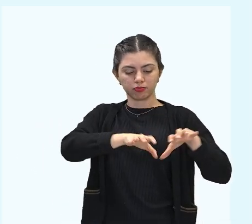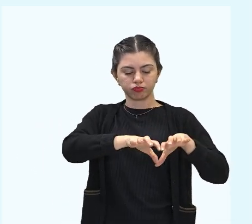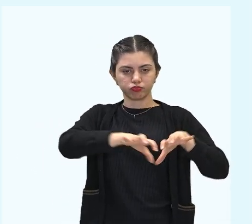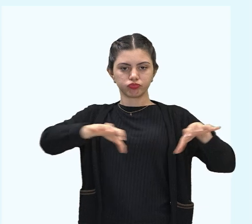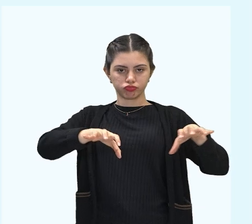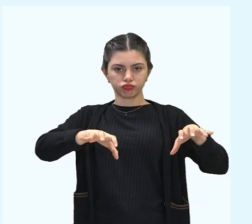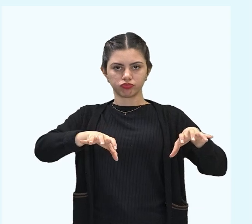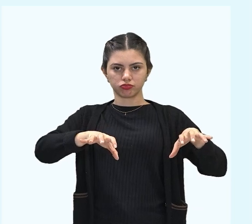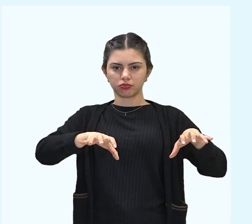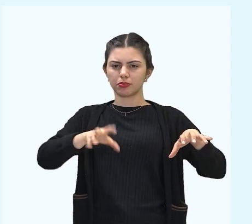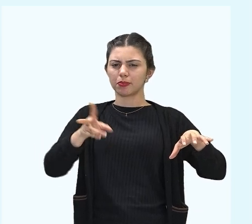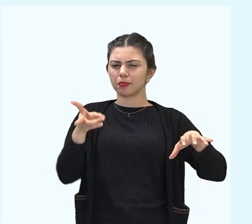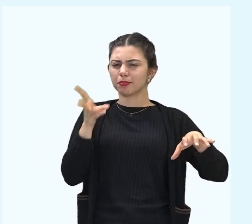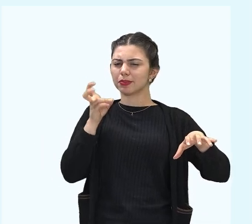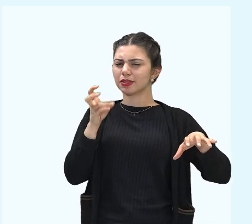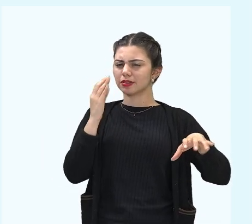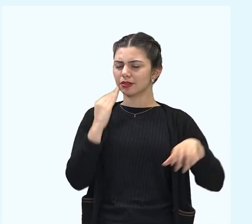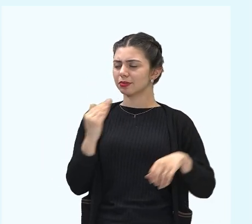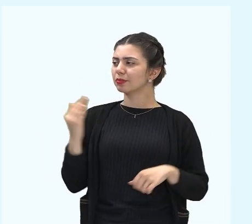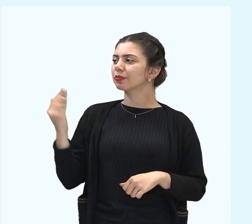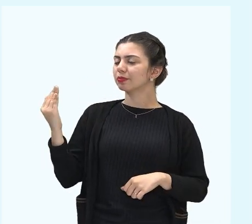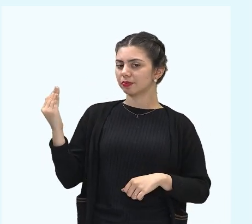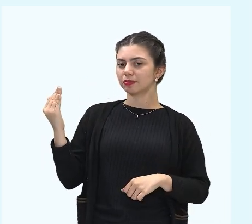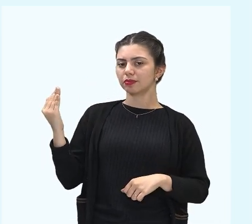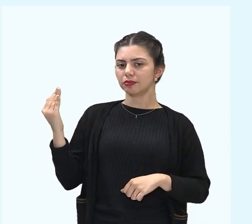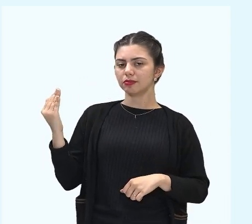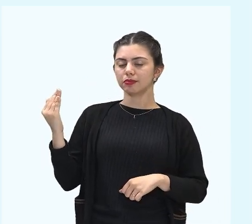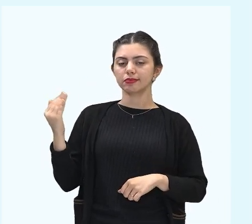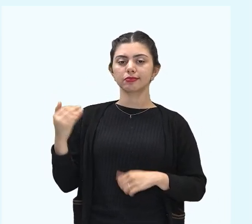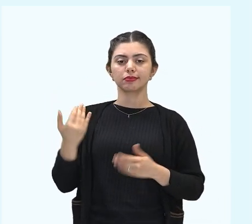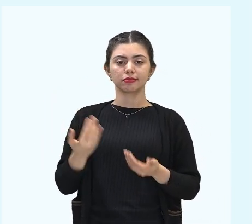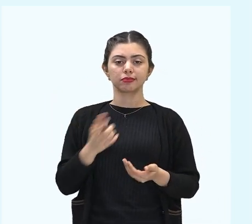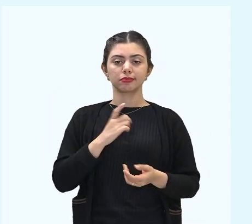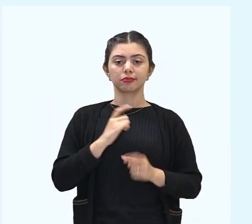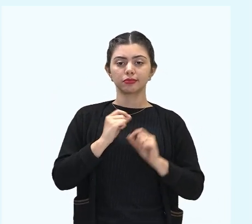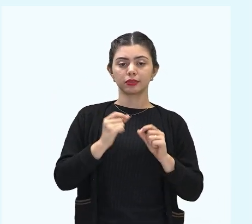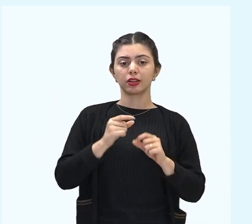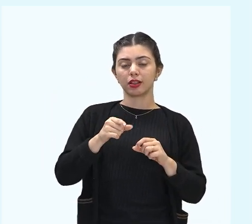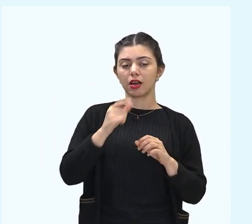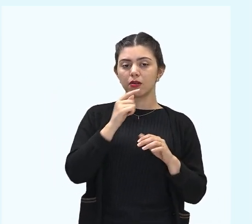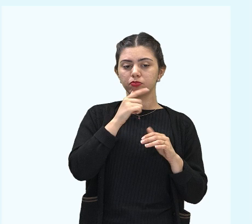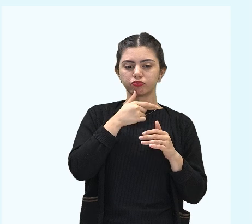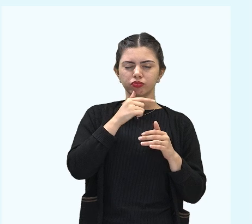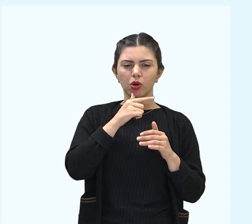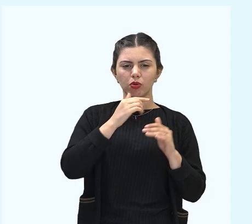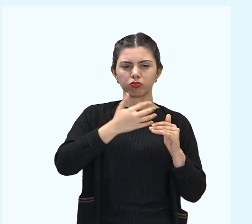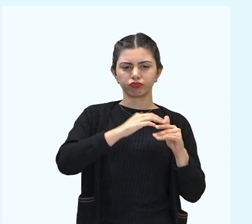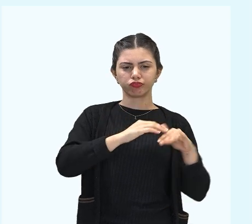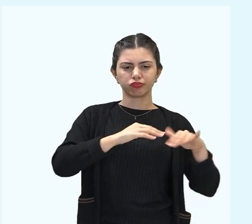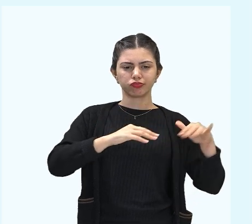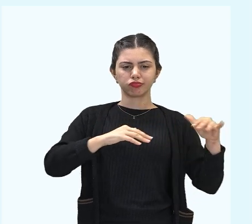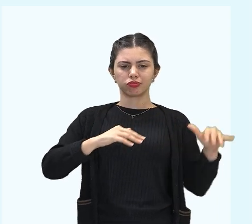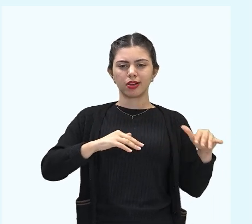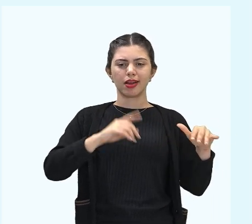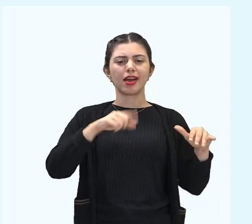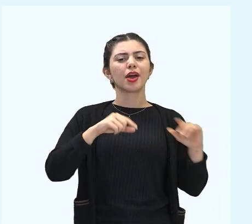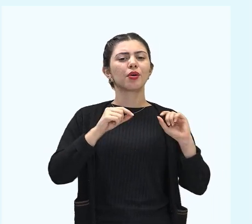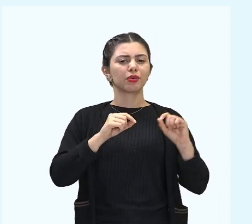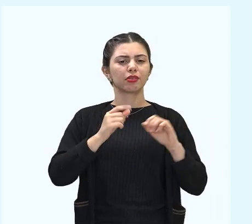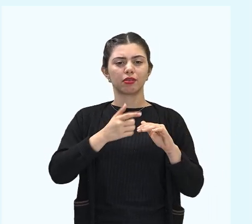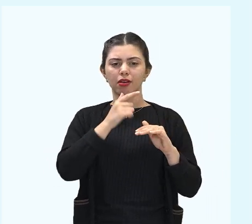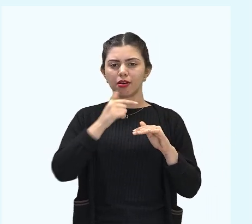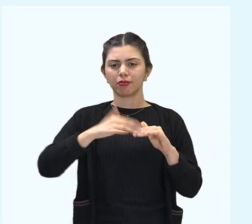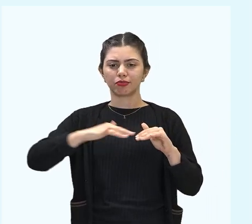lado, né, o lado dominado pelo Mar do Caribe, ficou a colônia da França,